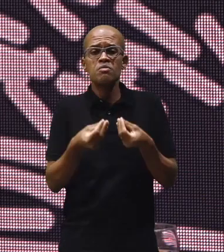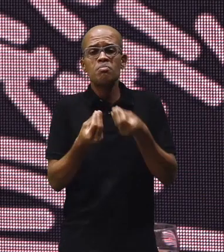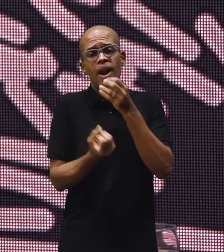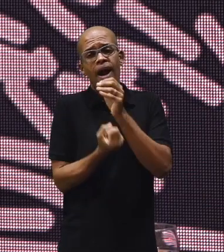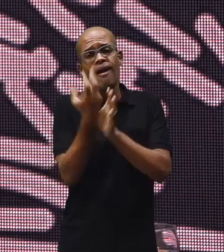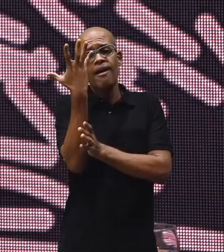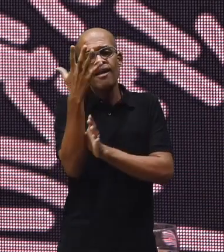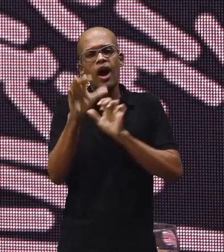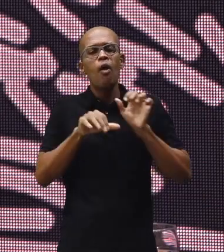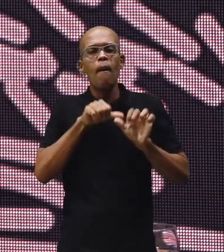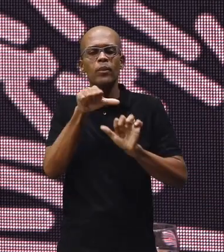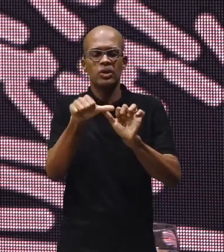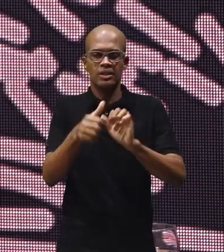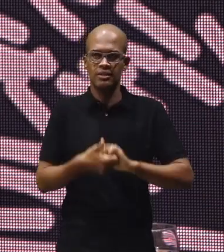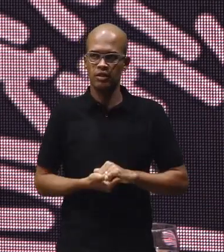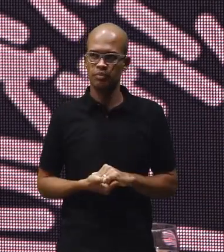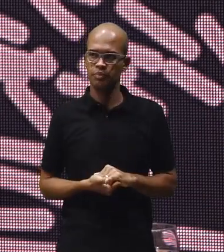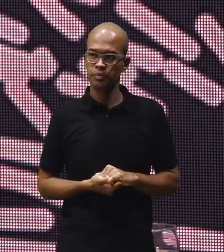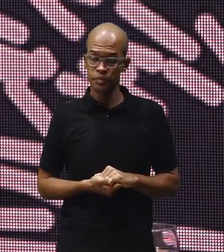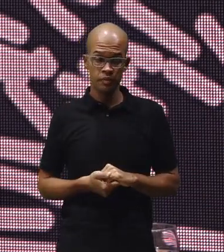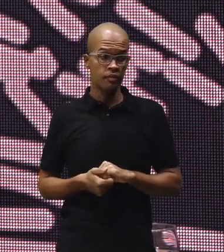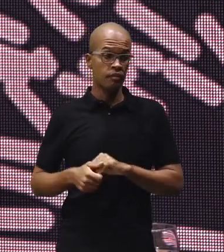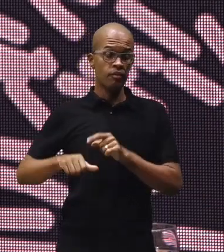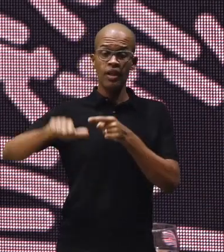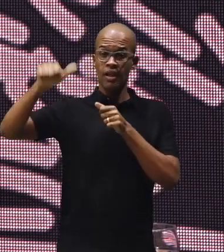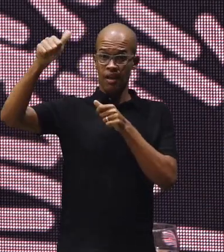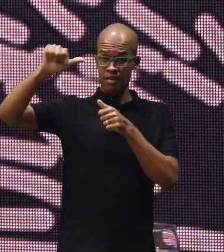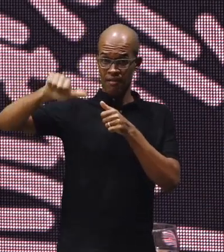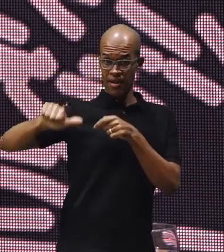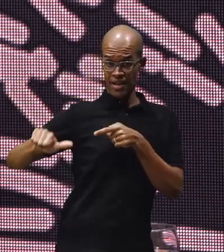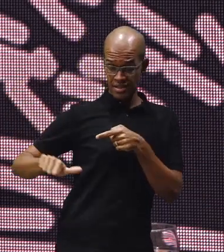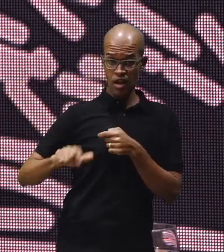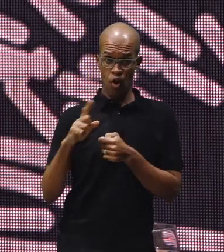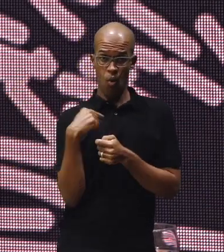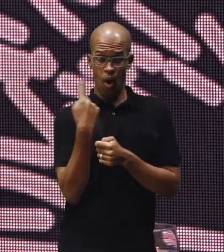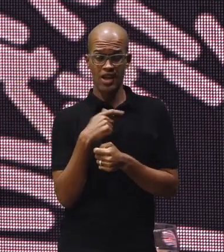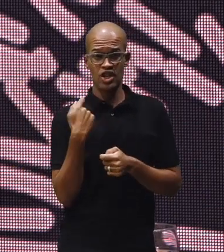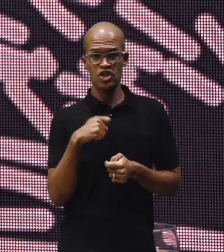processo de mudança. E no campo da avaliação, a gente precisa